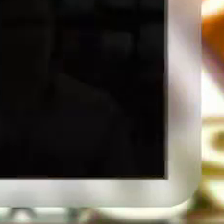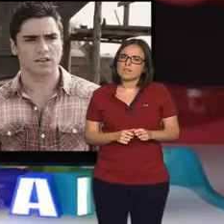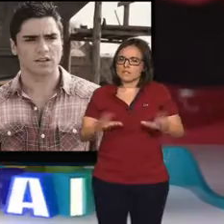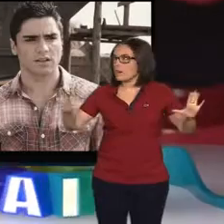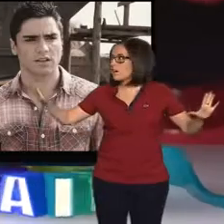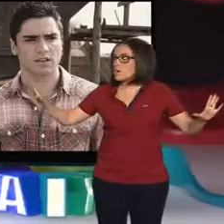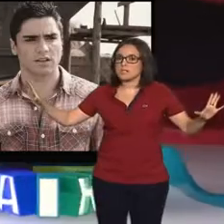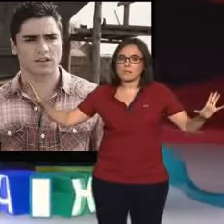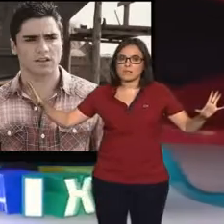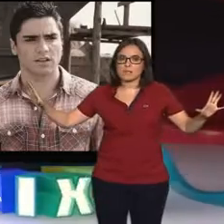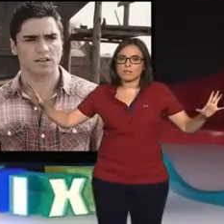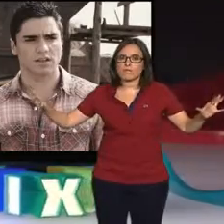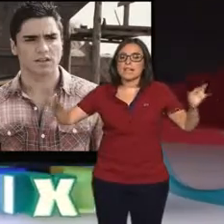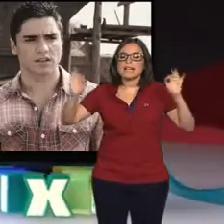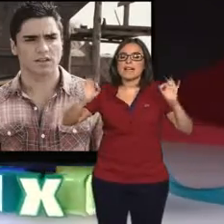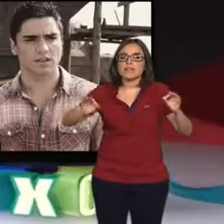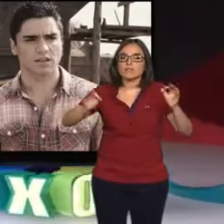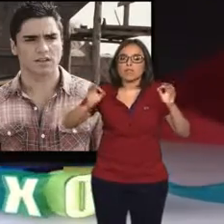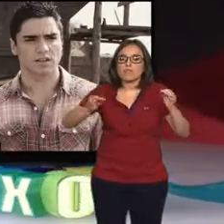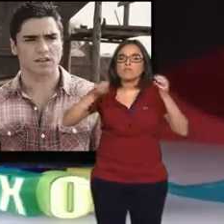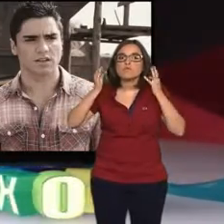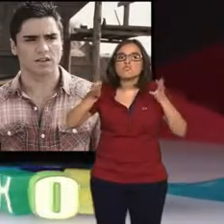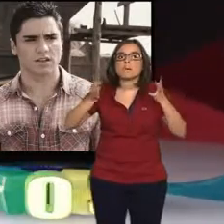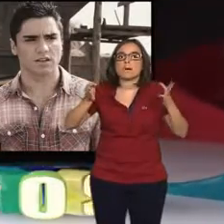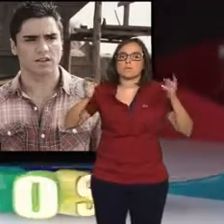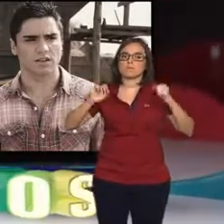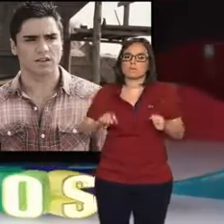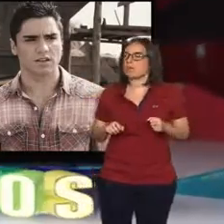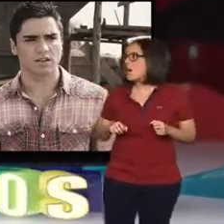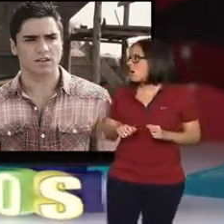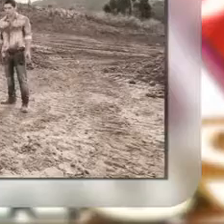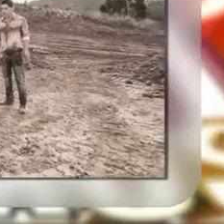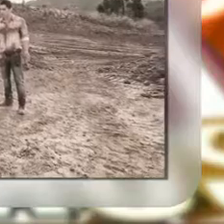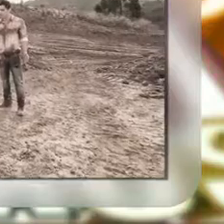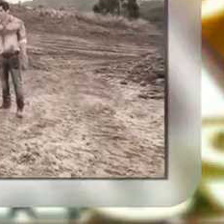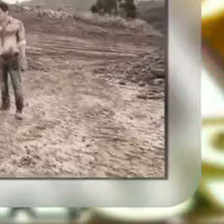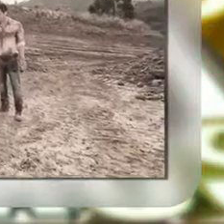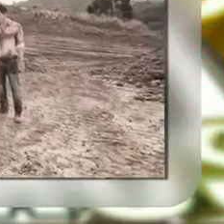e agora uma coisa completamente diferente Leandro sofre não descansado